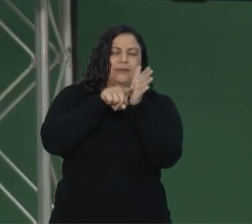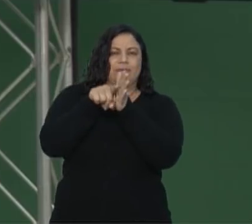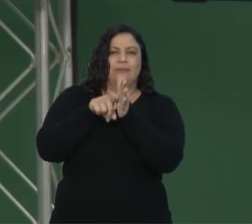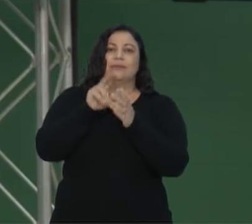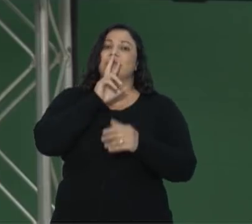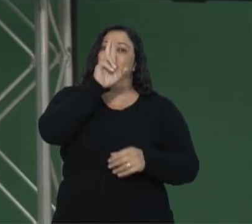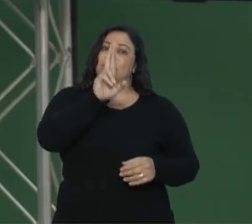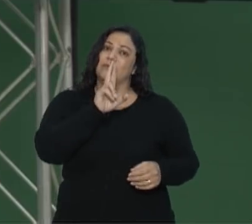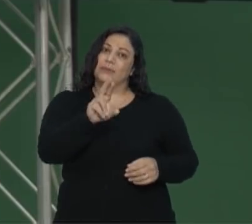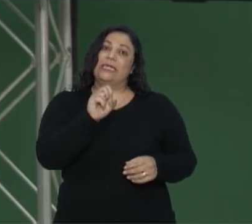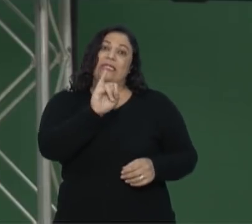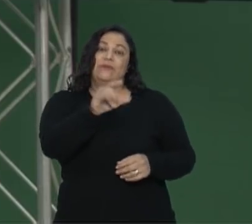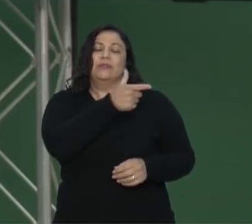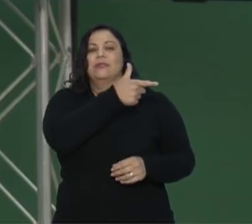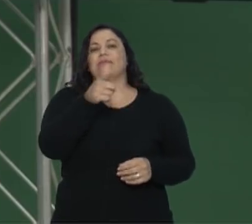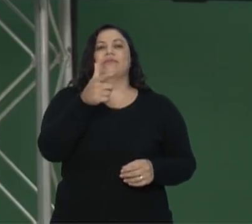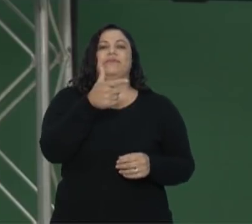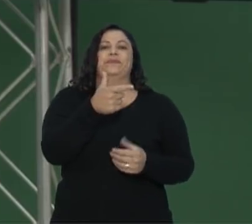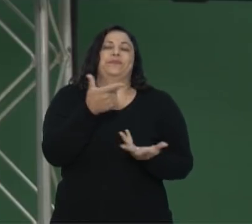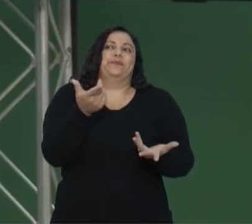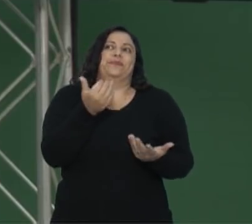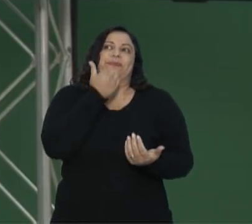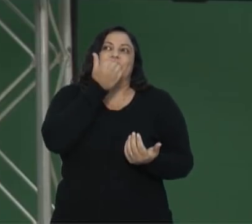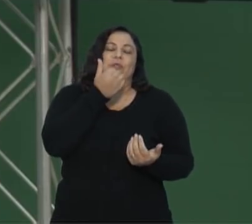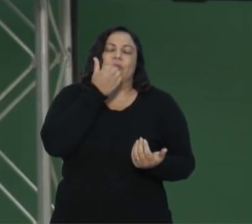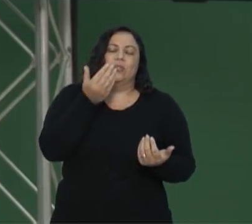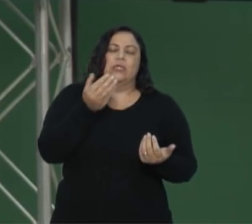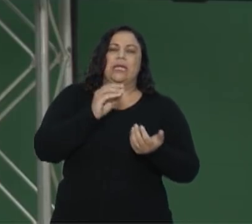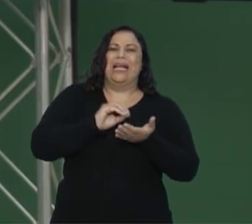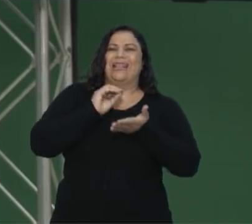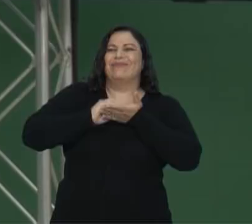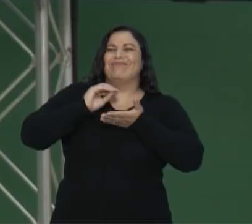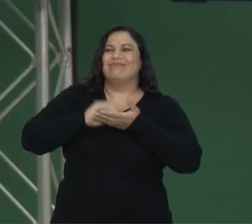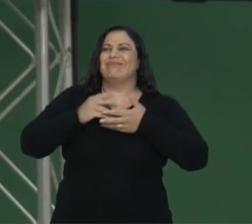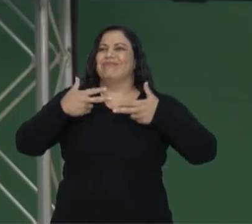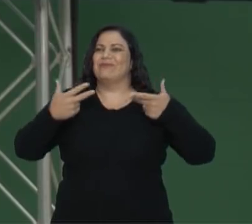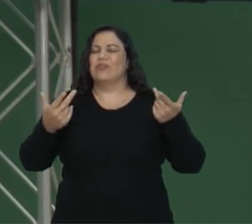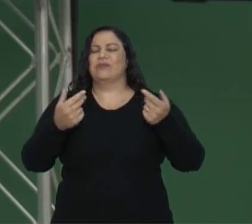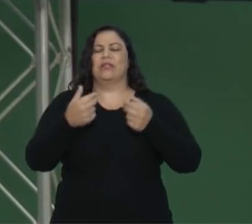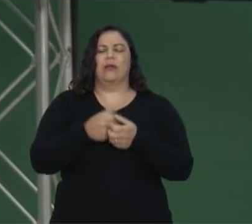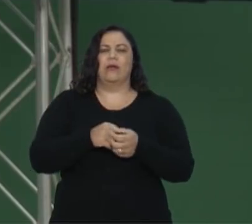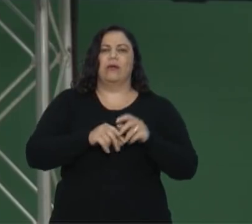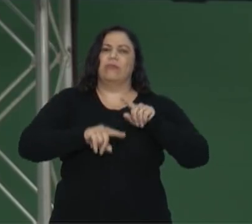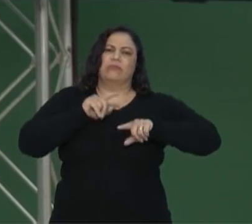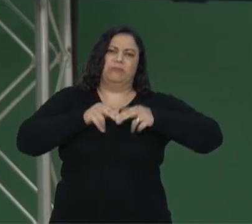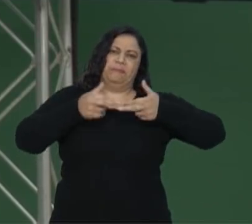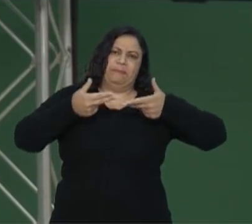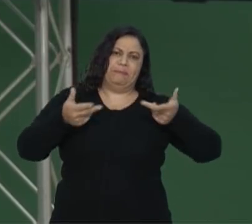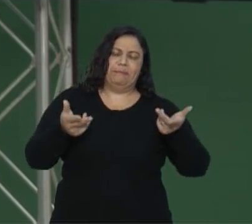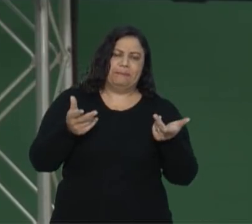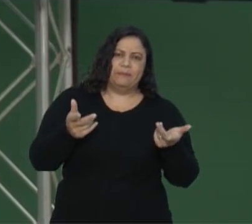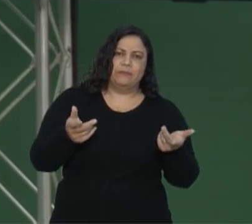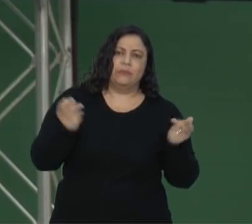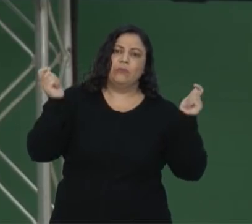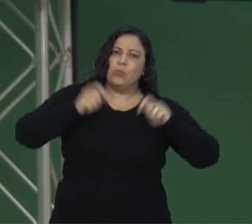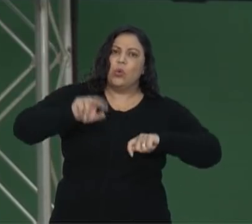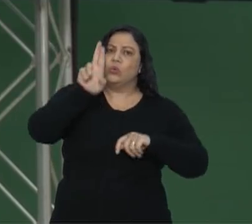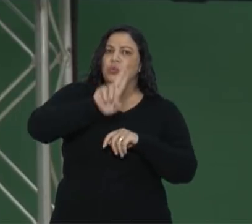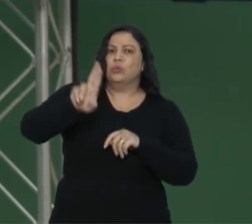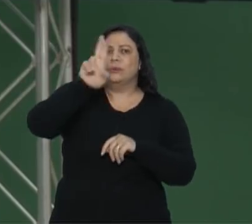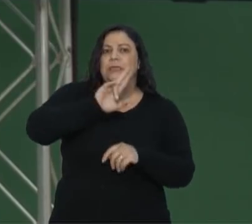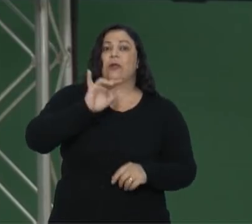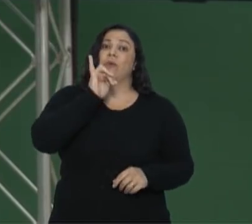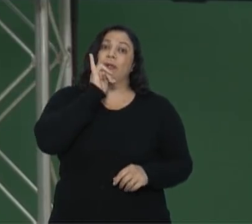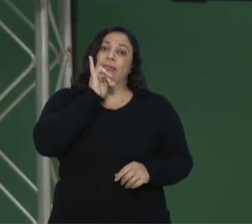você não conseguir fazer essa pesquisa e faltar um ou outro, claro que você pode utilizar os exemplos que eu dei na aula de